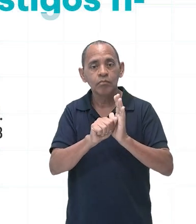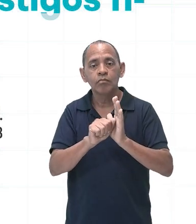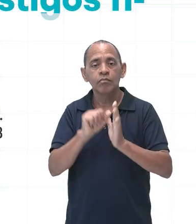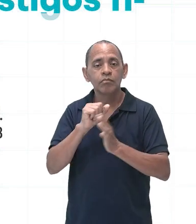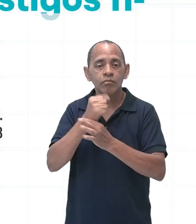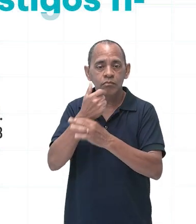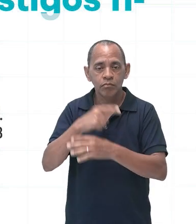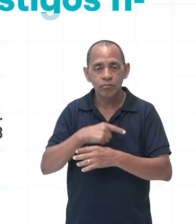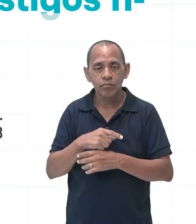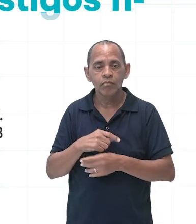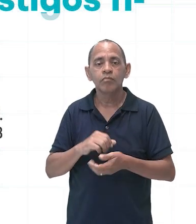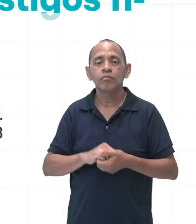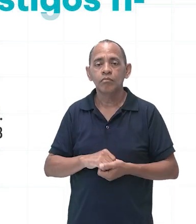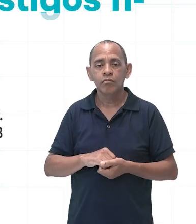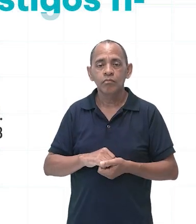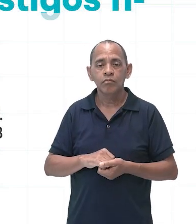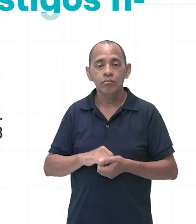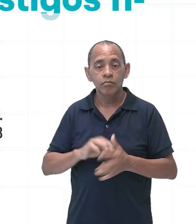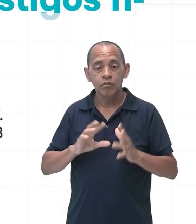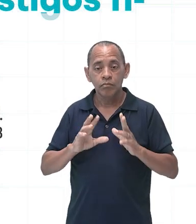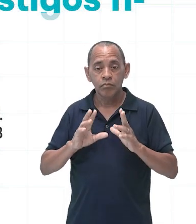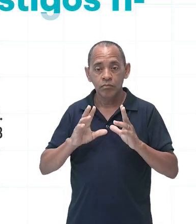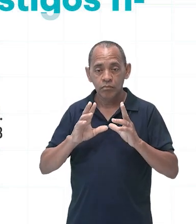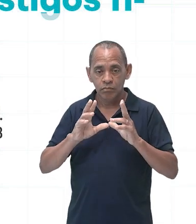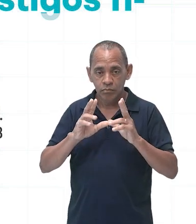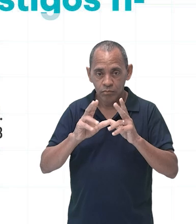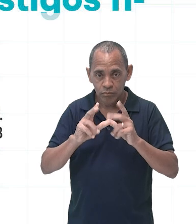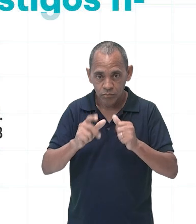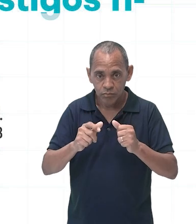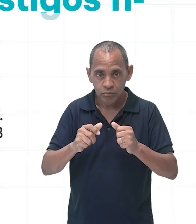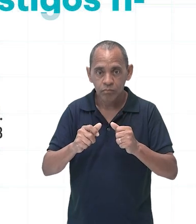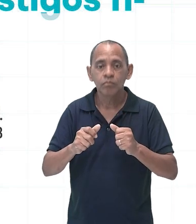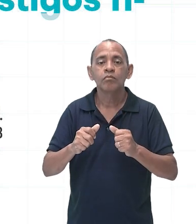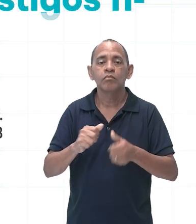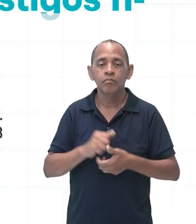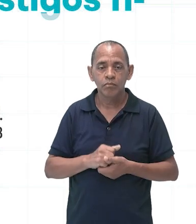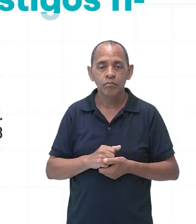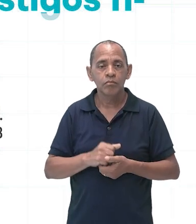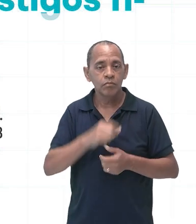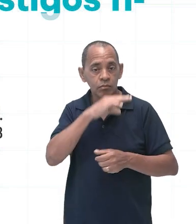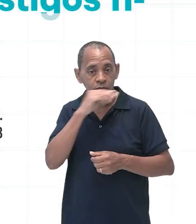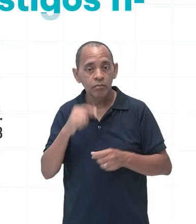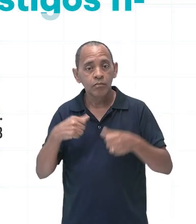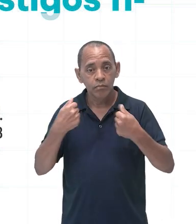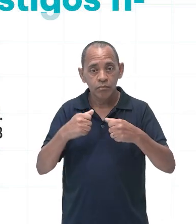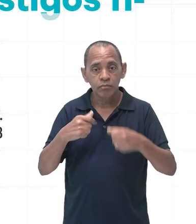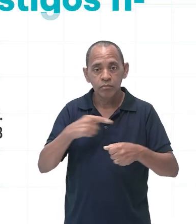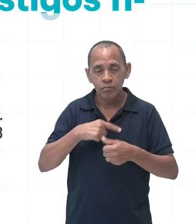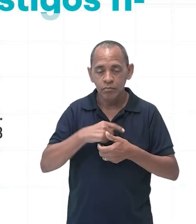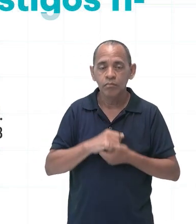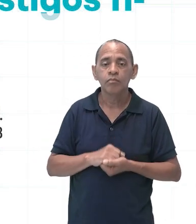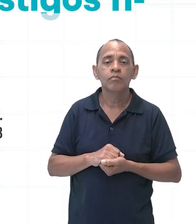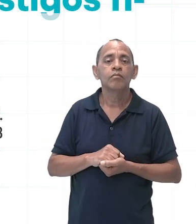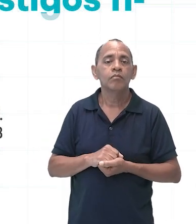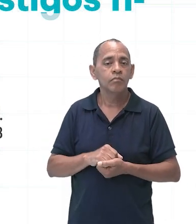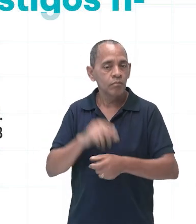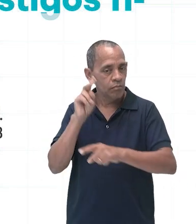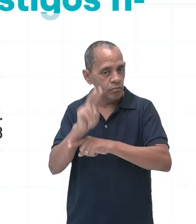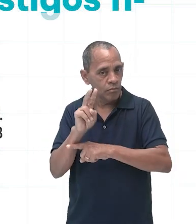garante que nenhuma criança ou adolescente poderá sofrer negligência, ou seja, desatenção,